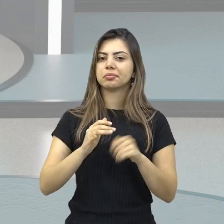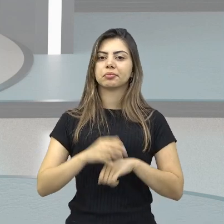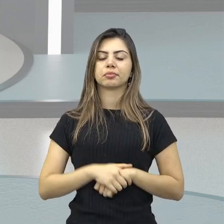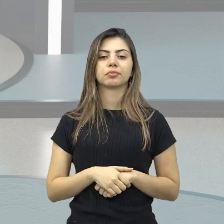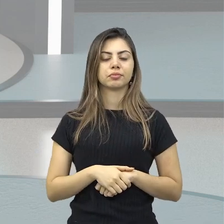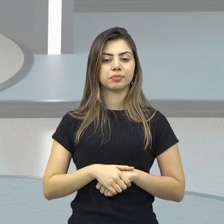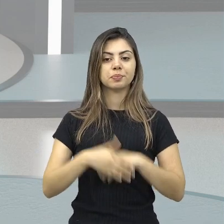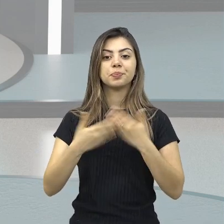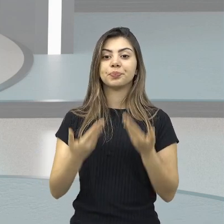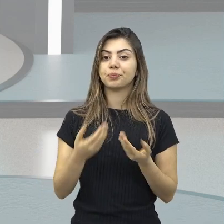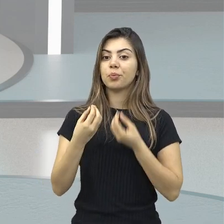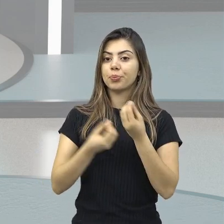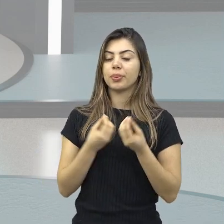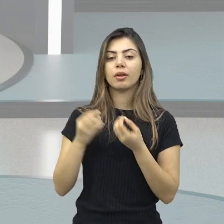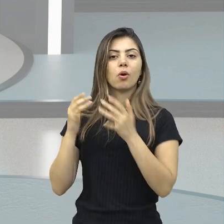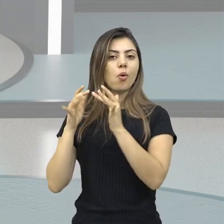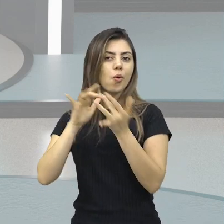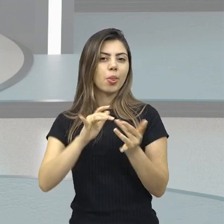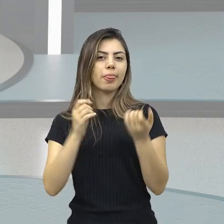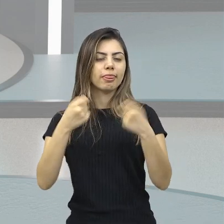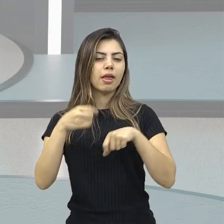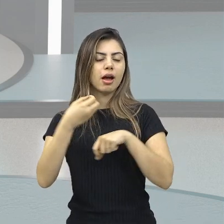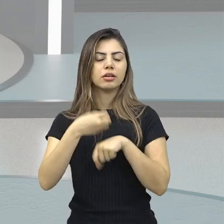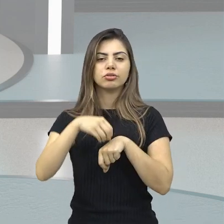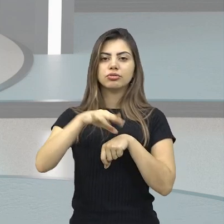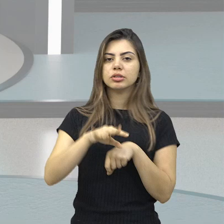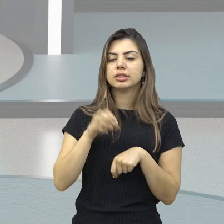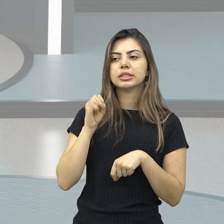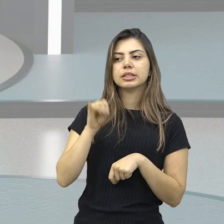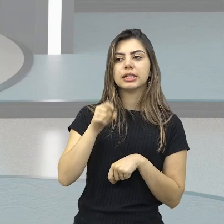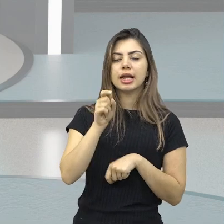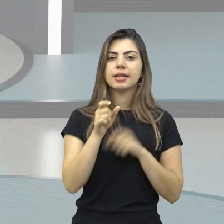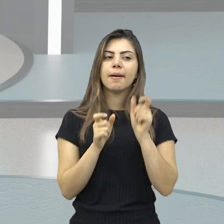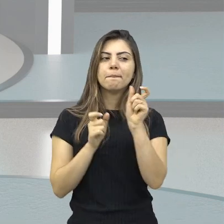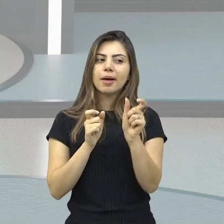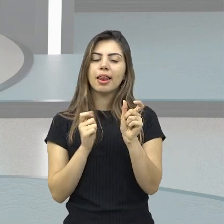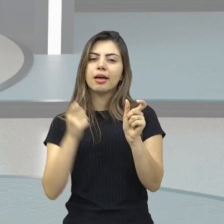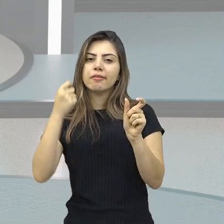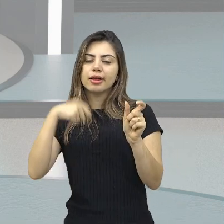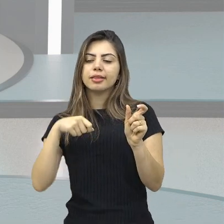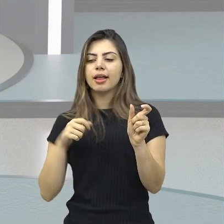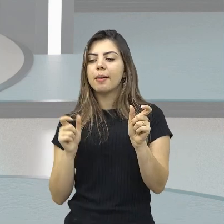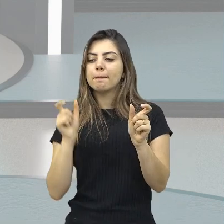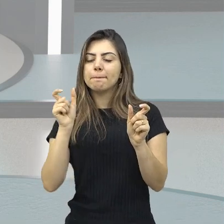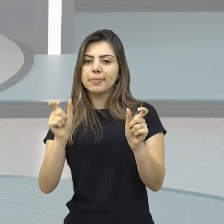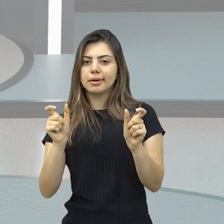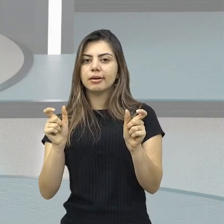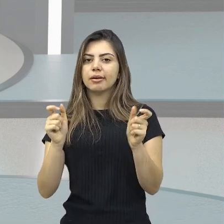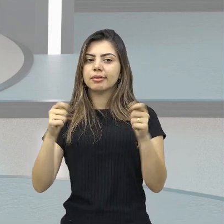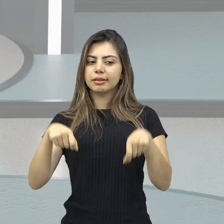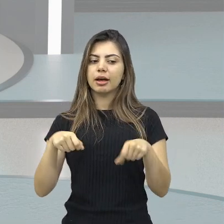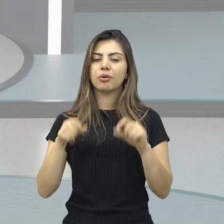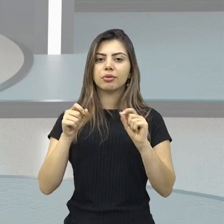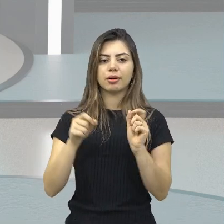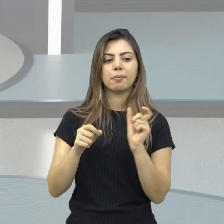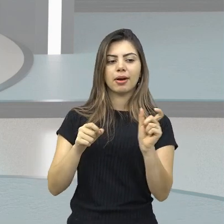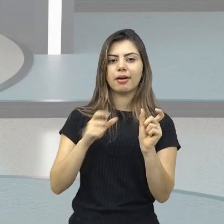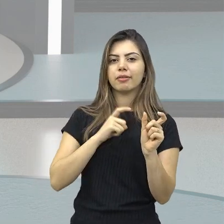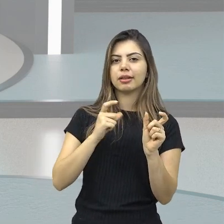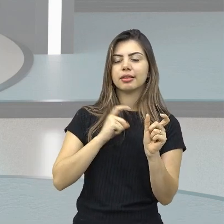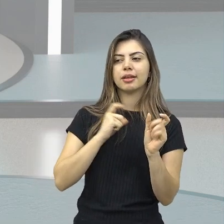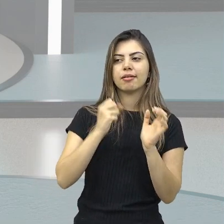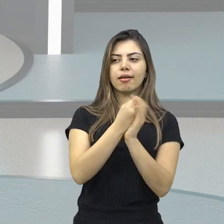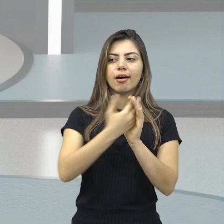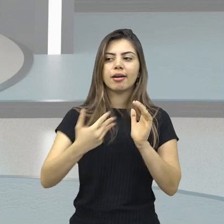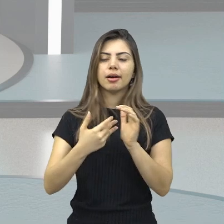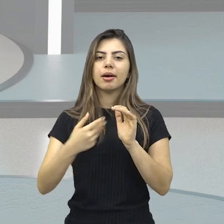o contexto, tá, que vai indicar ali se aquela palavra está funcionando como um adjetivo, está qualificando, tá? Porque às vezes eu